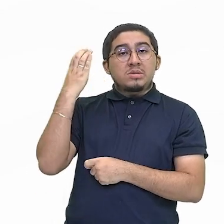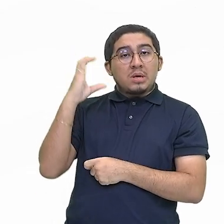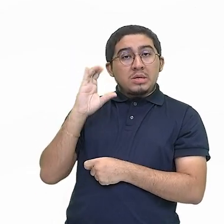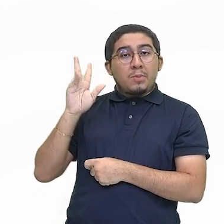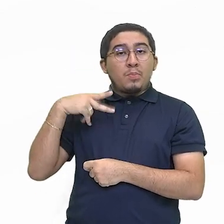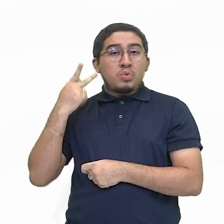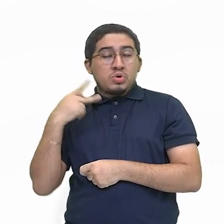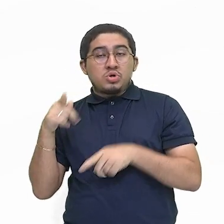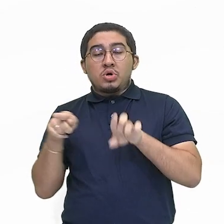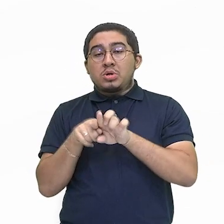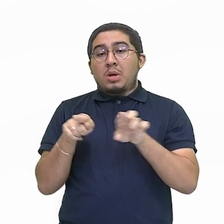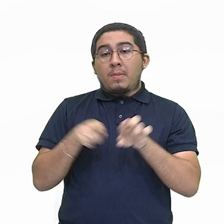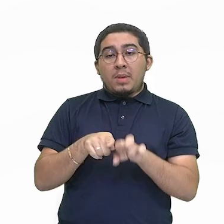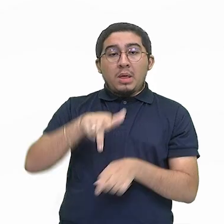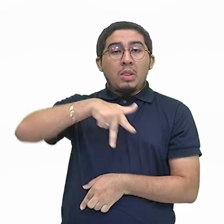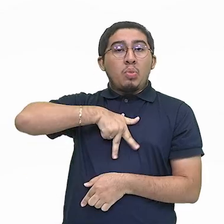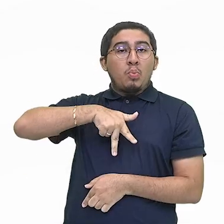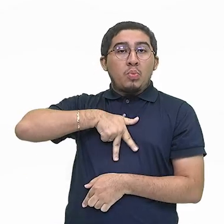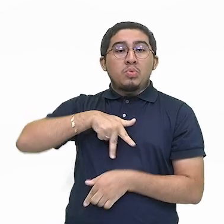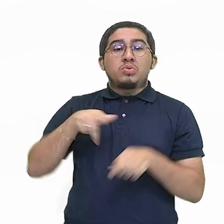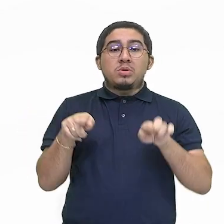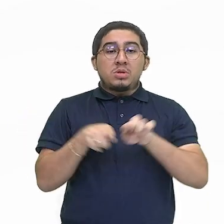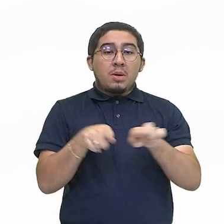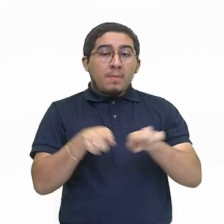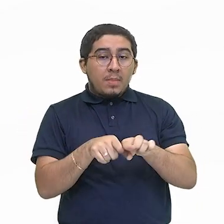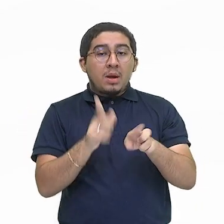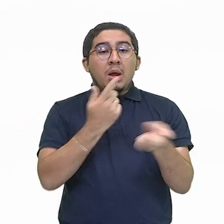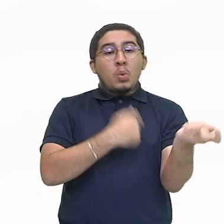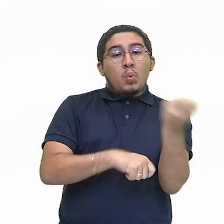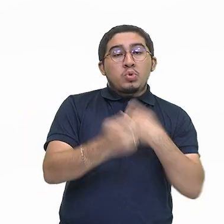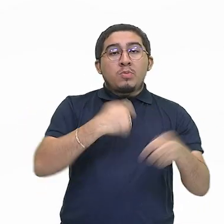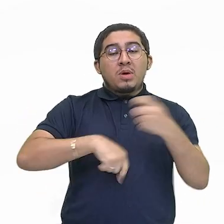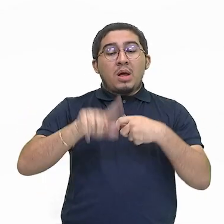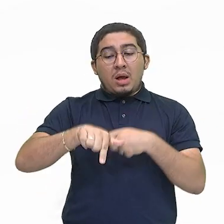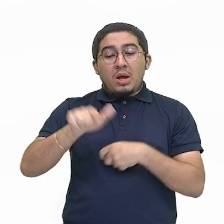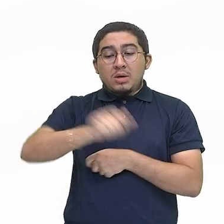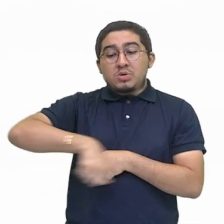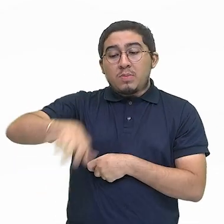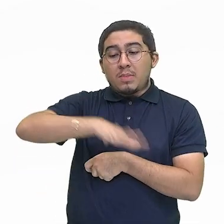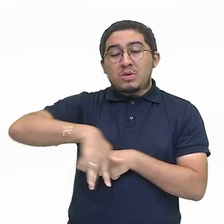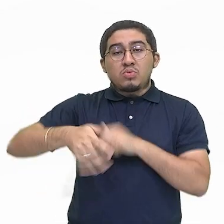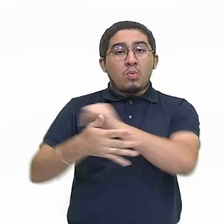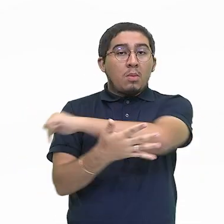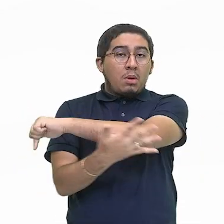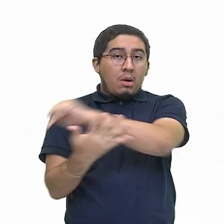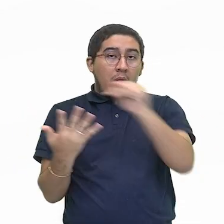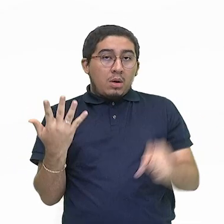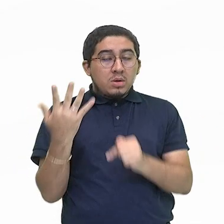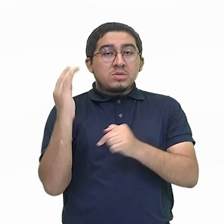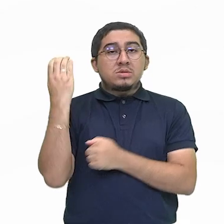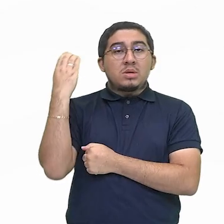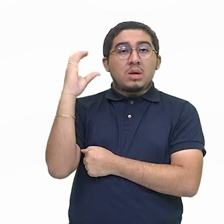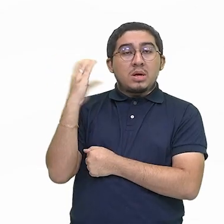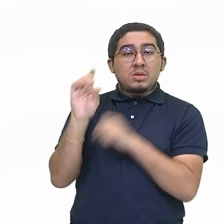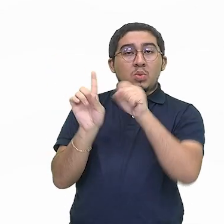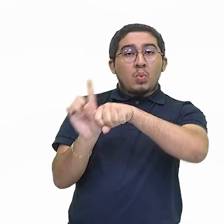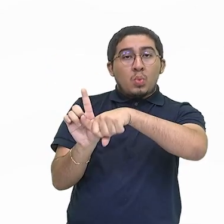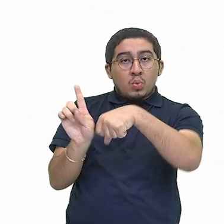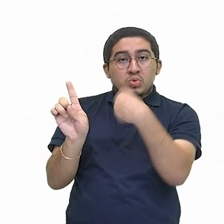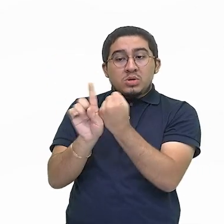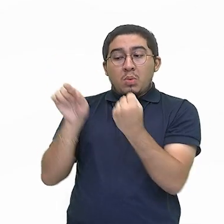como a economia, constitui o campo do conhecimento denominado ciências sociais. Essas ciências, elas